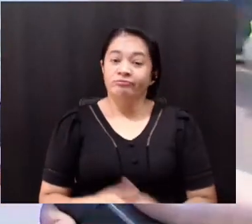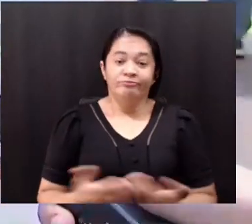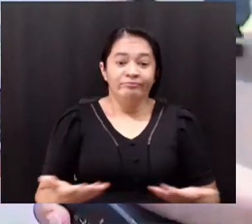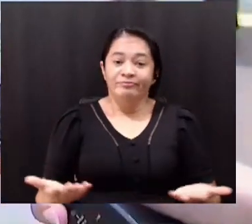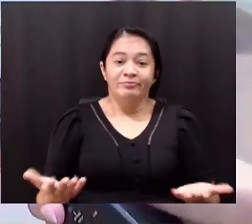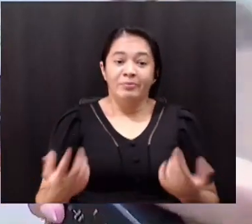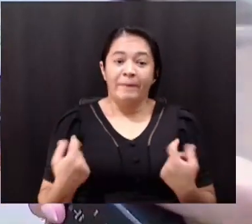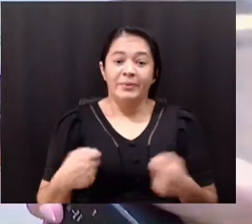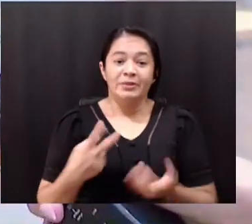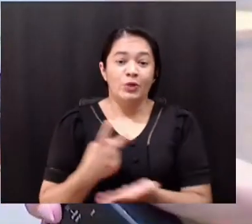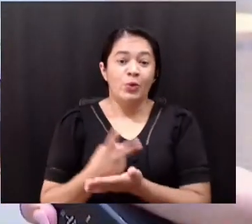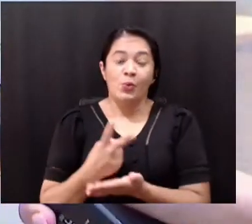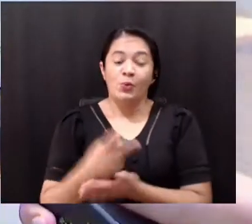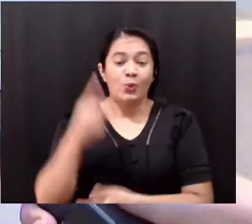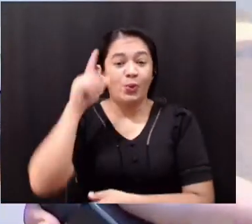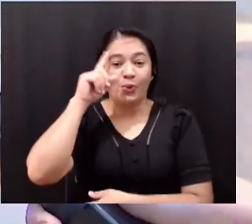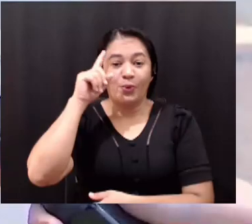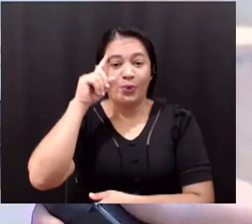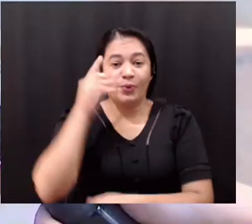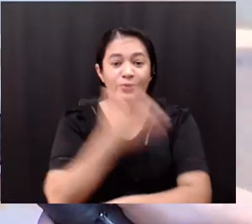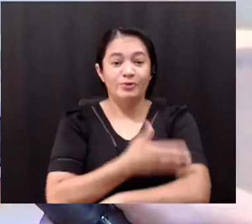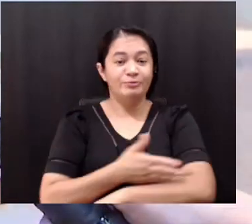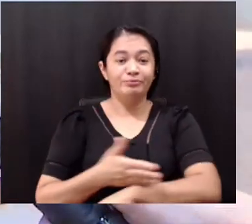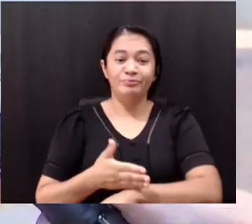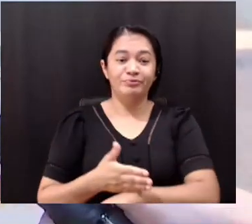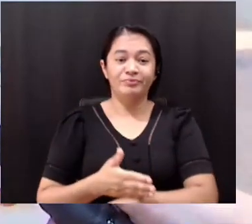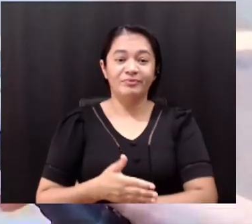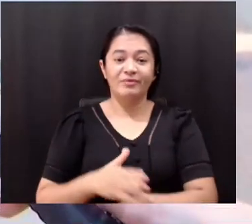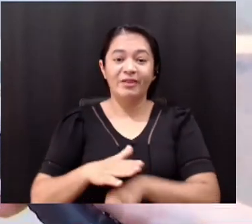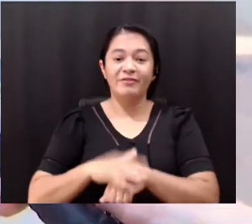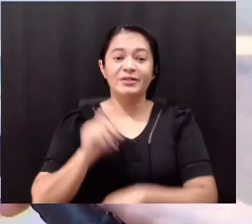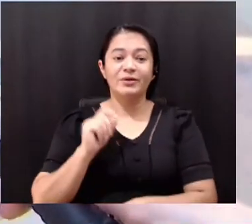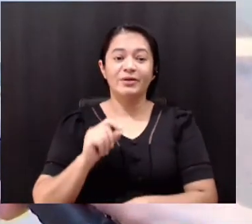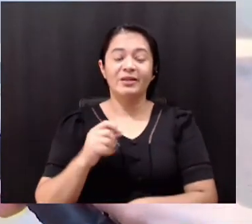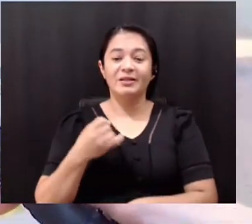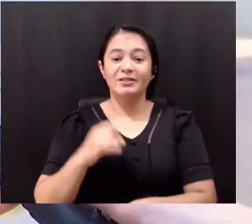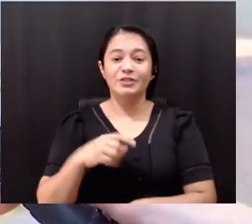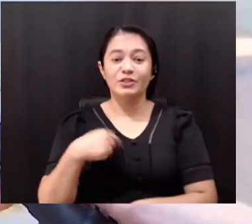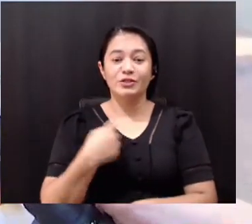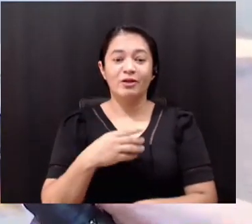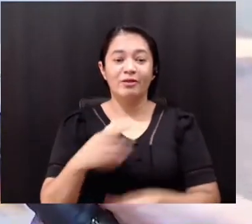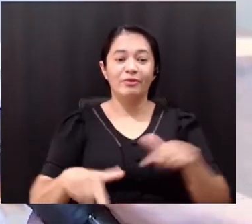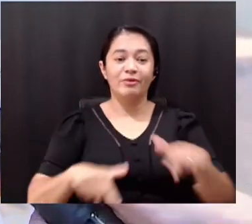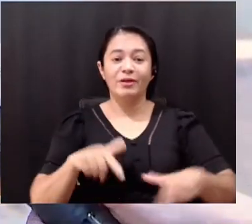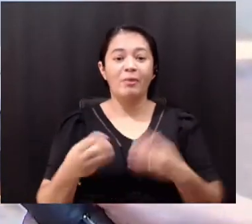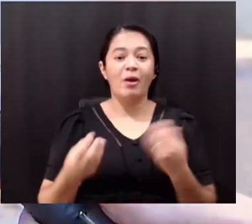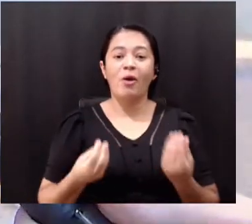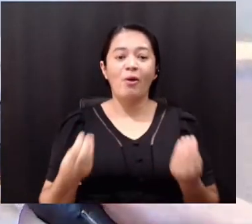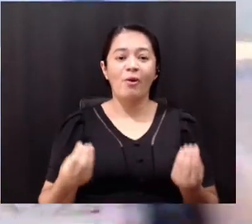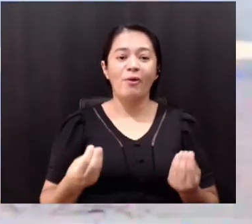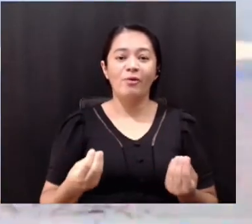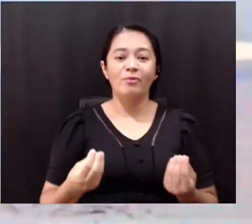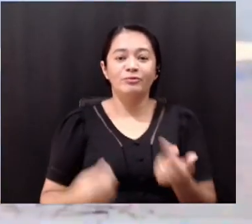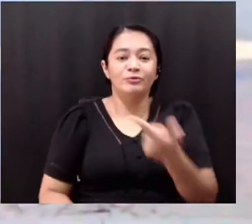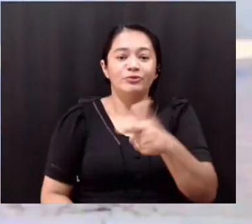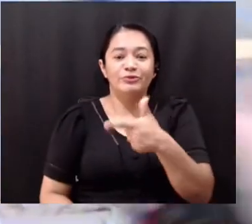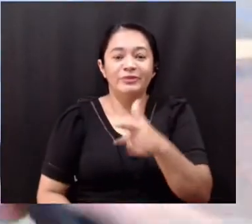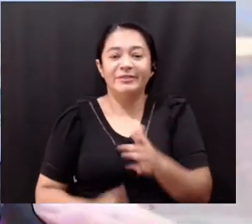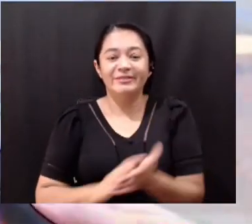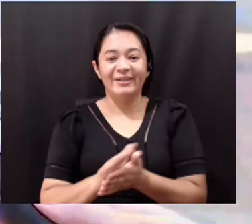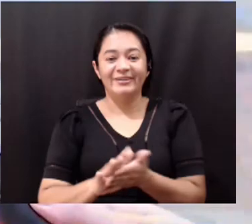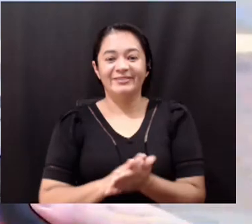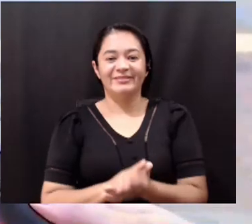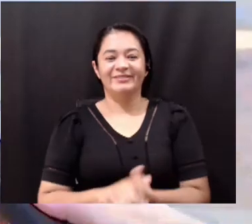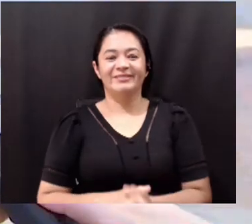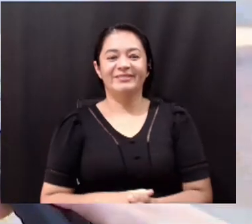Não tem o que fazer. O brasileiro, se não trabalhar, nada tem na vida. Fica complicado, né?